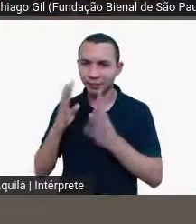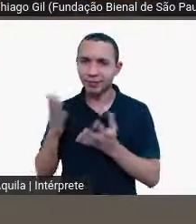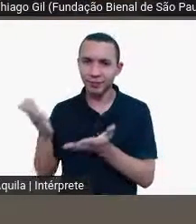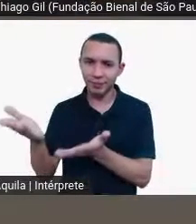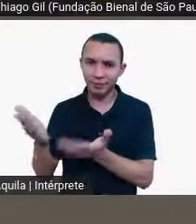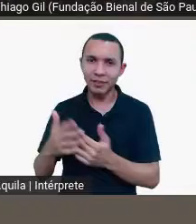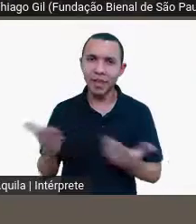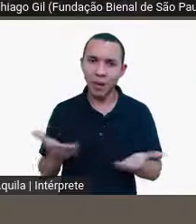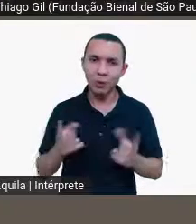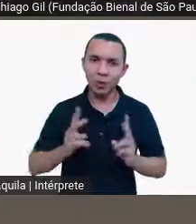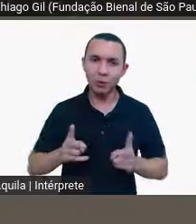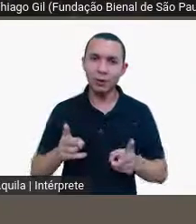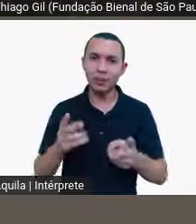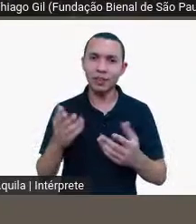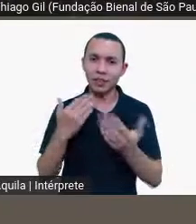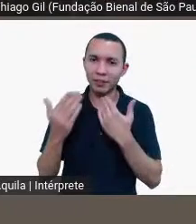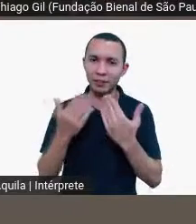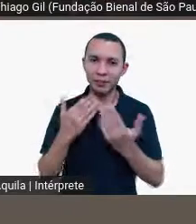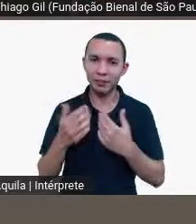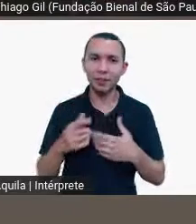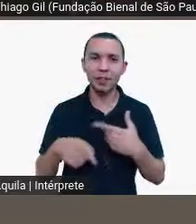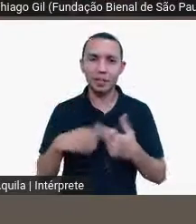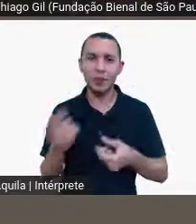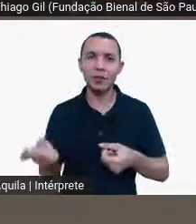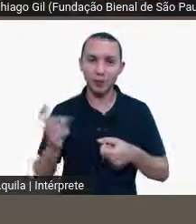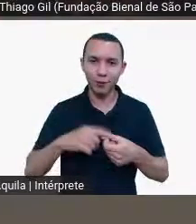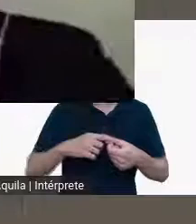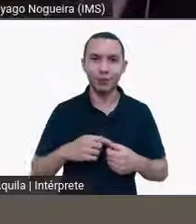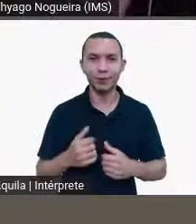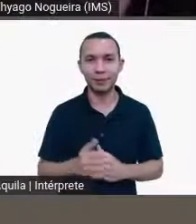continuar essa conversa e daqui a pouco a gente se encontra de novo.